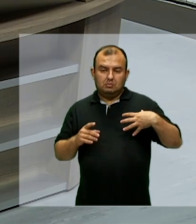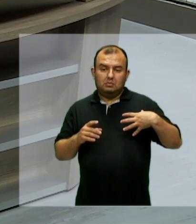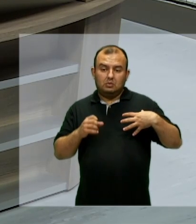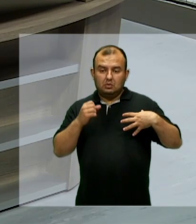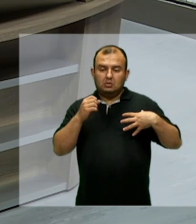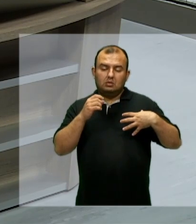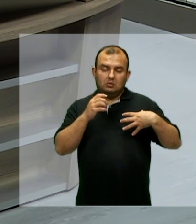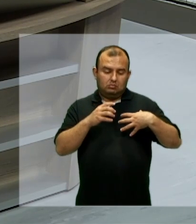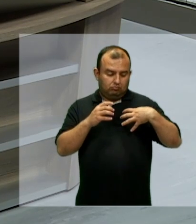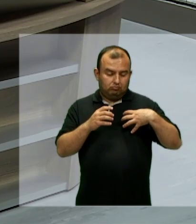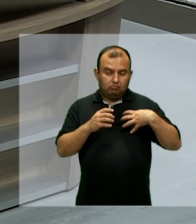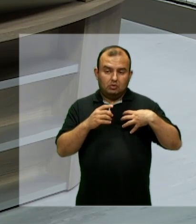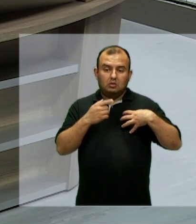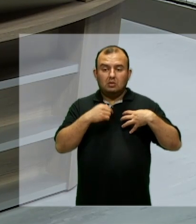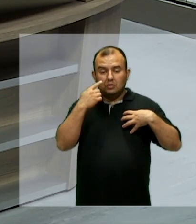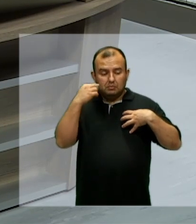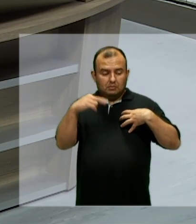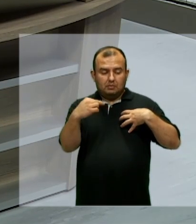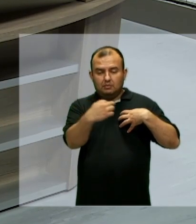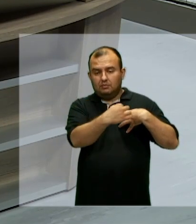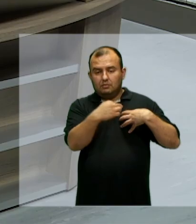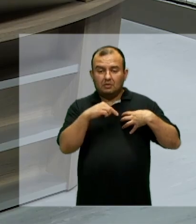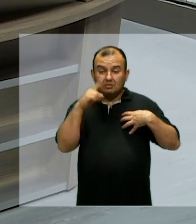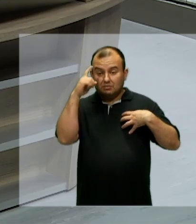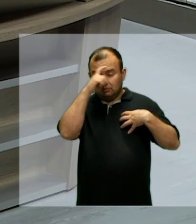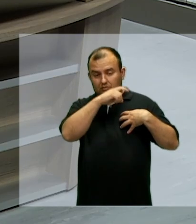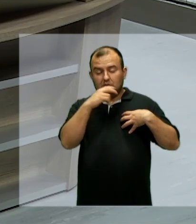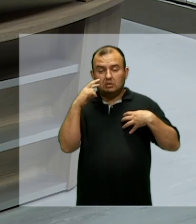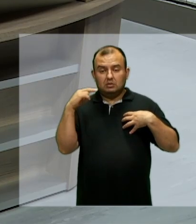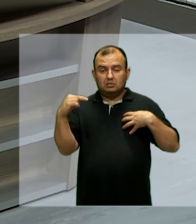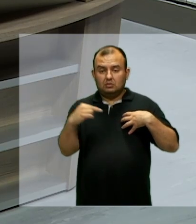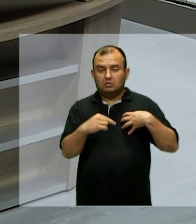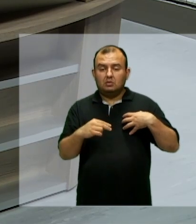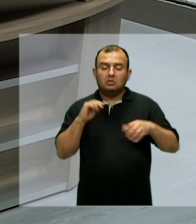né? Então, às vezes, eu tenho que mudar